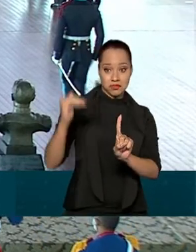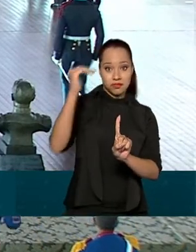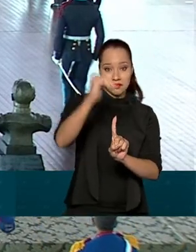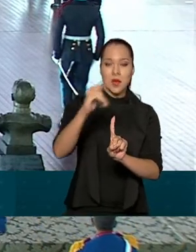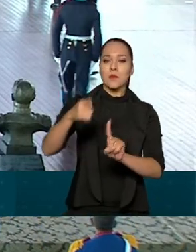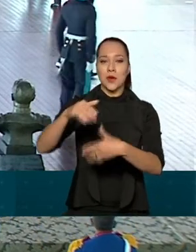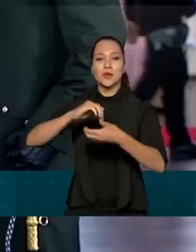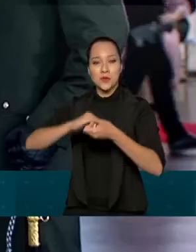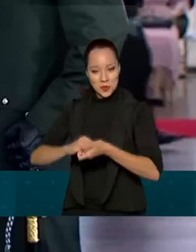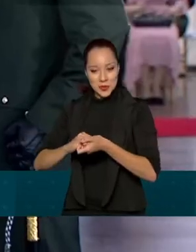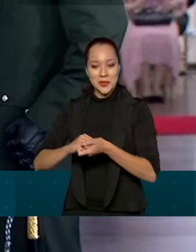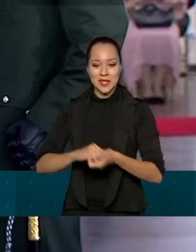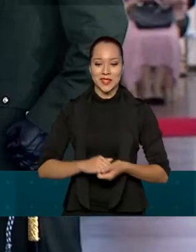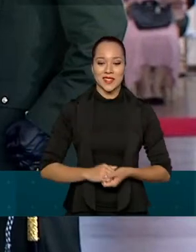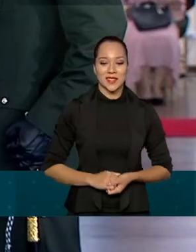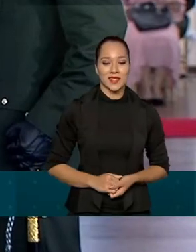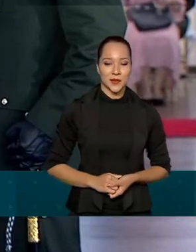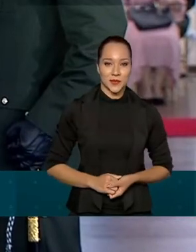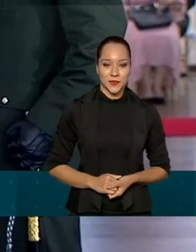para os cumprimentos